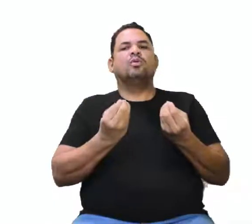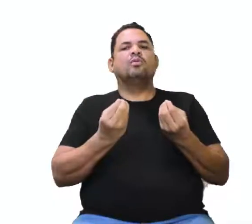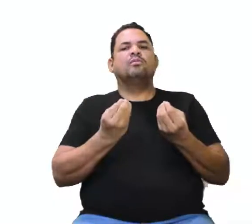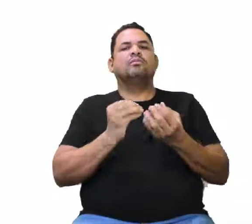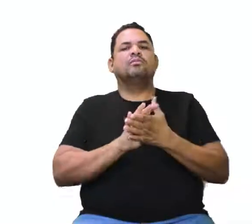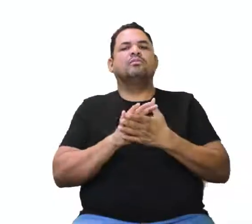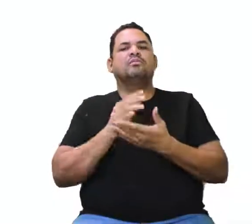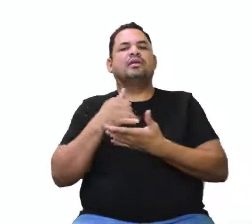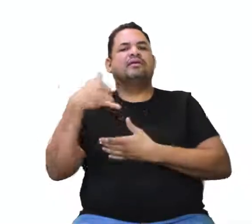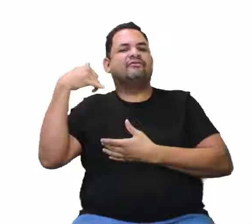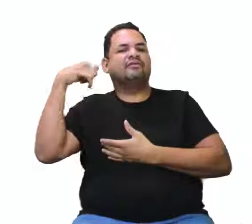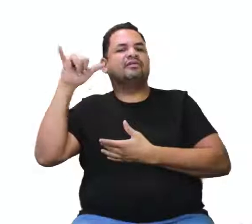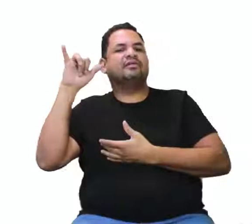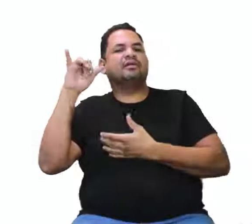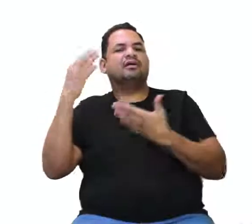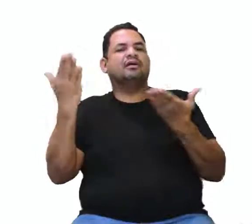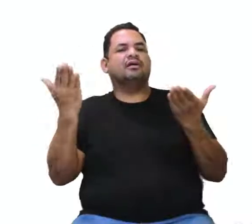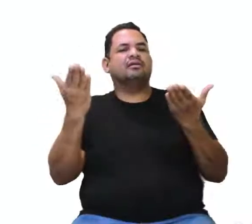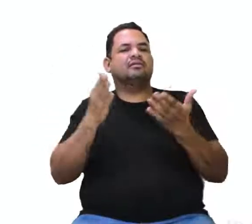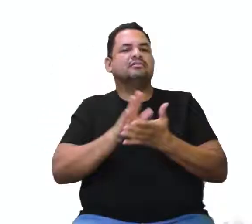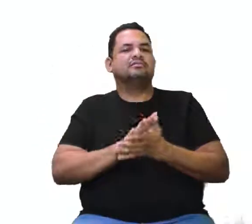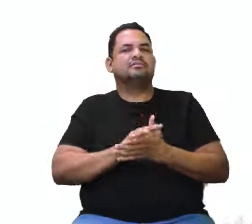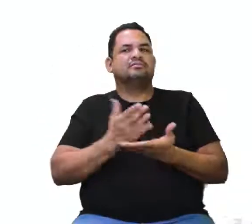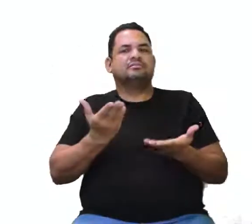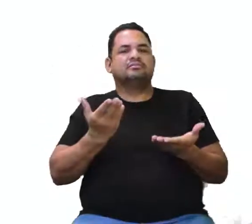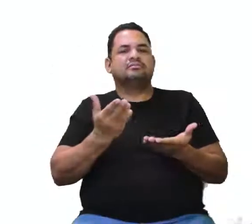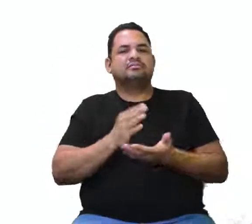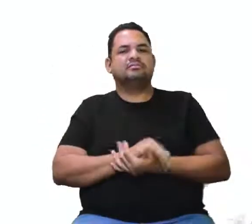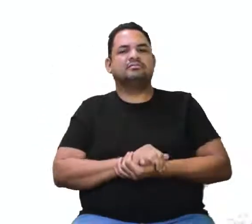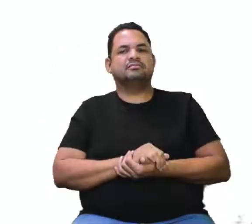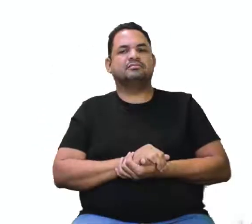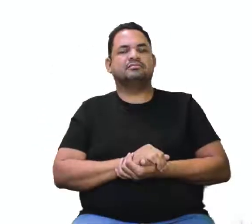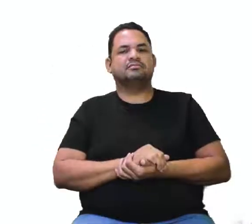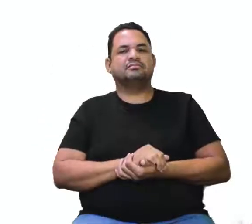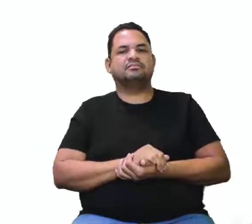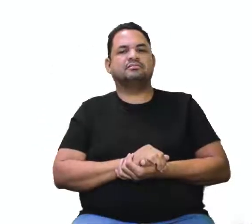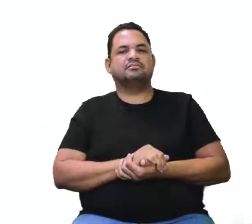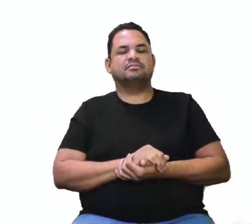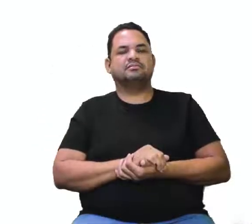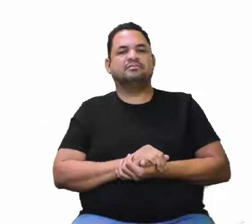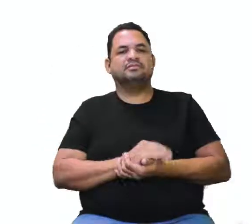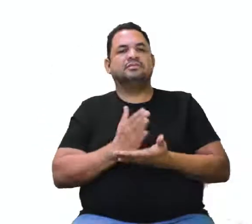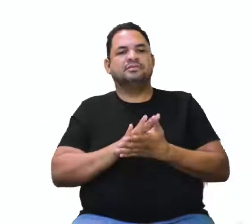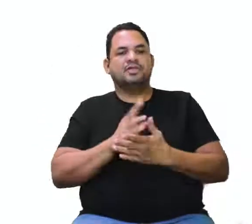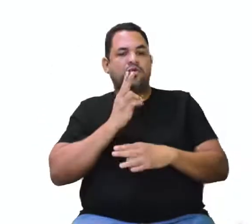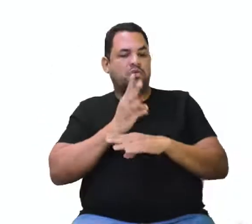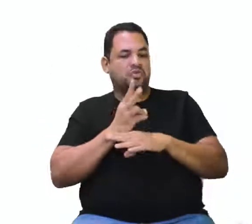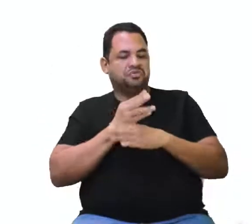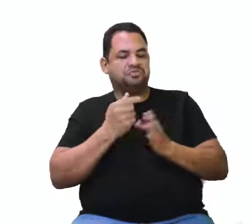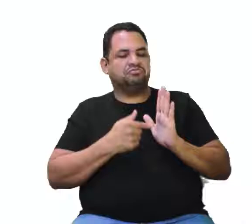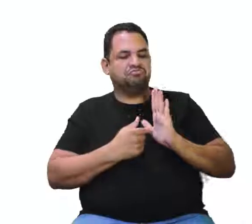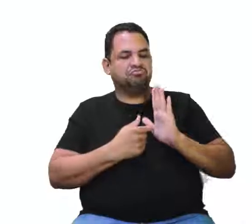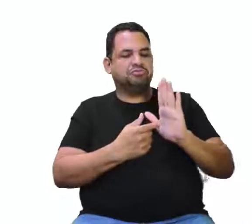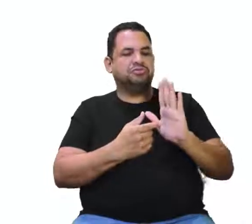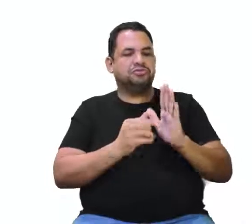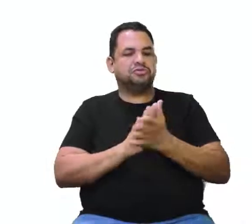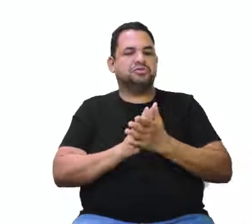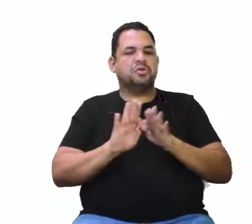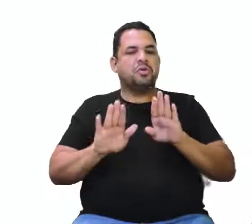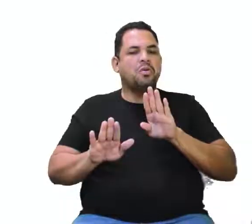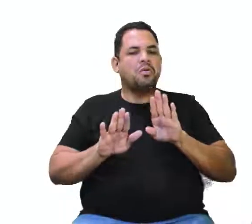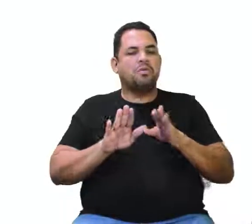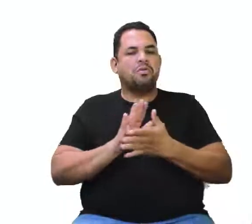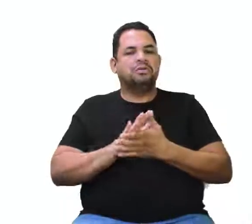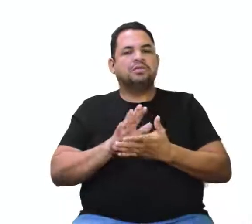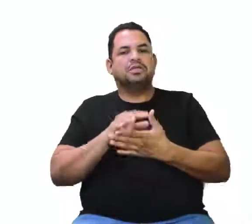pode prevenir, né? Ou tratar os desvios posturais. Então, a matéria ilustrou bastante, né? Alguns cuidados,